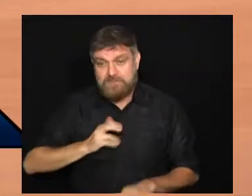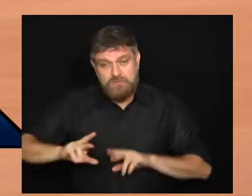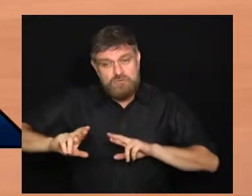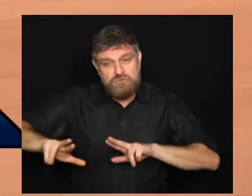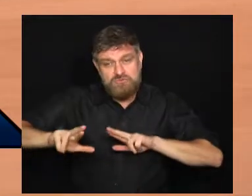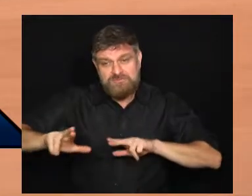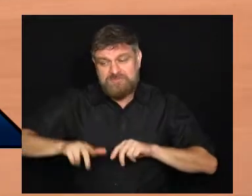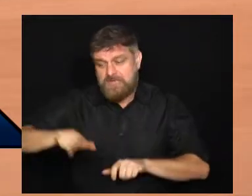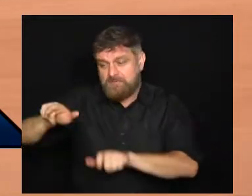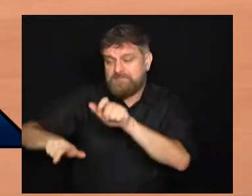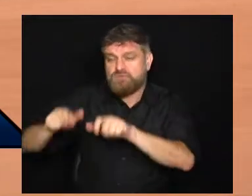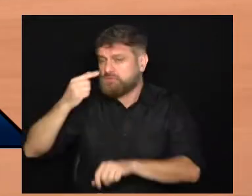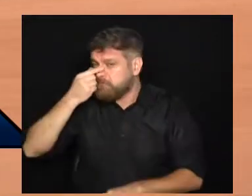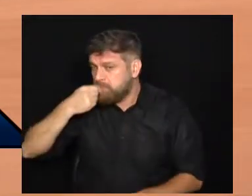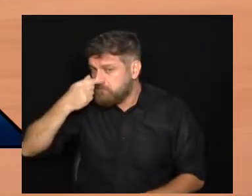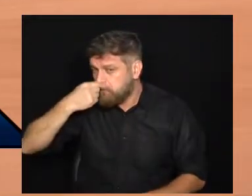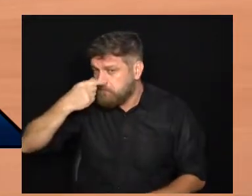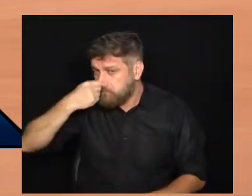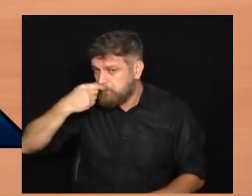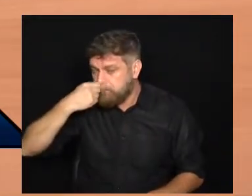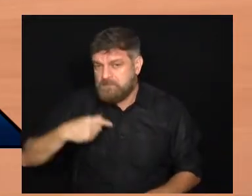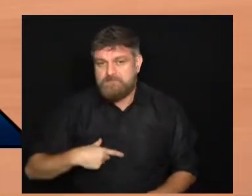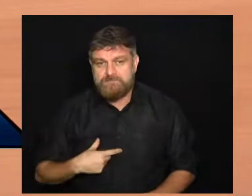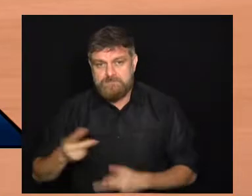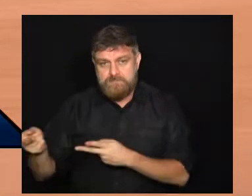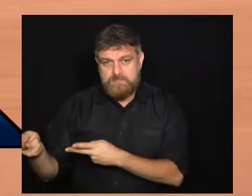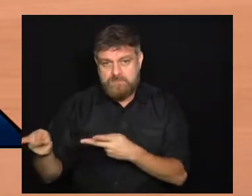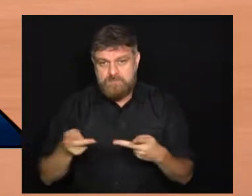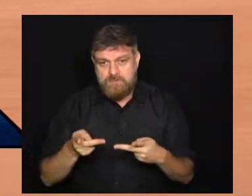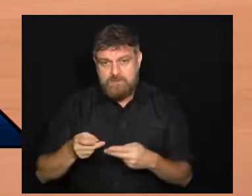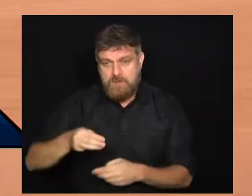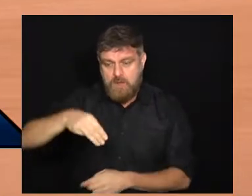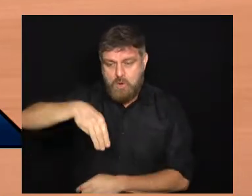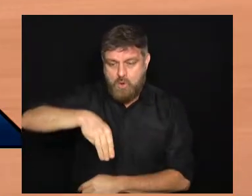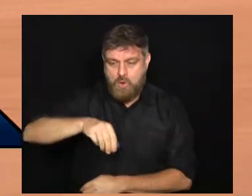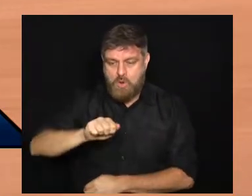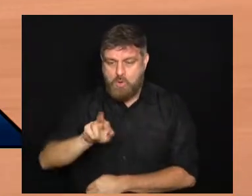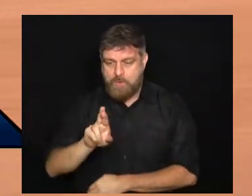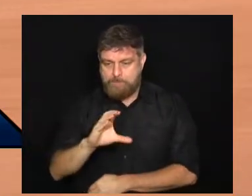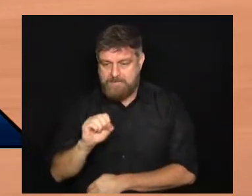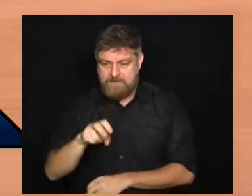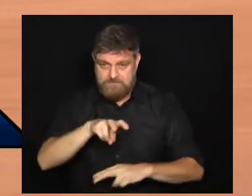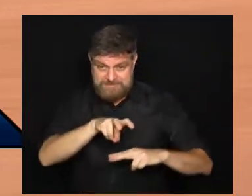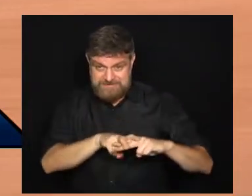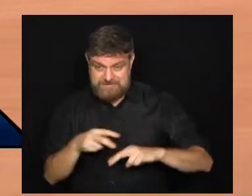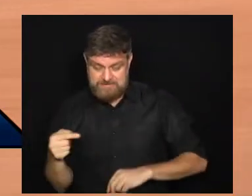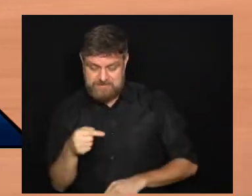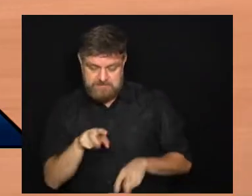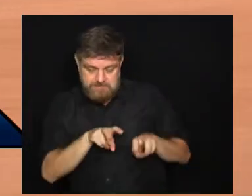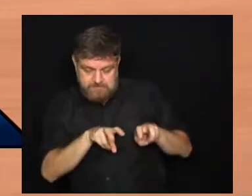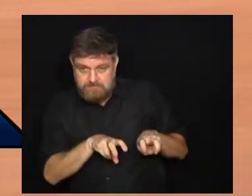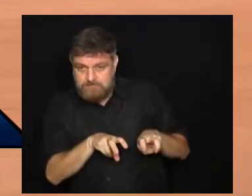casos que já vou convidar aqui o Dr. Marcos Almeida, representando a Rede Mário Gatti, para já tomar assento aqui ao meu lado.